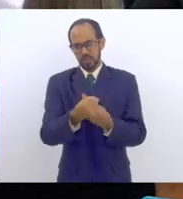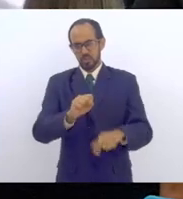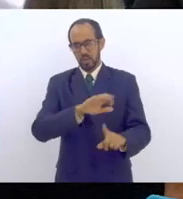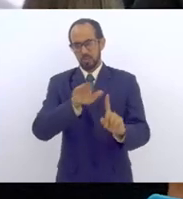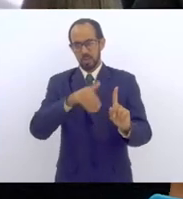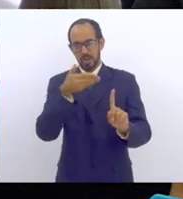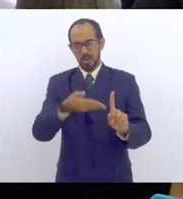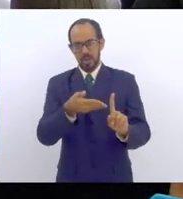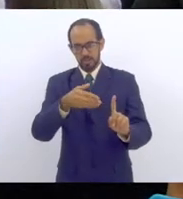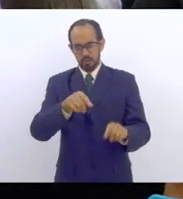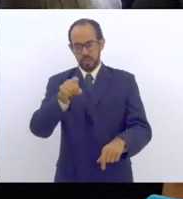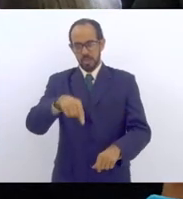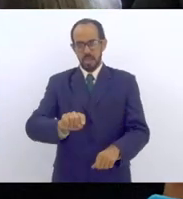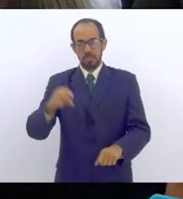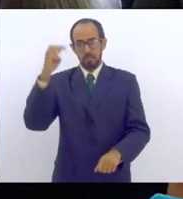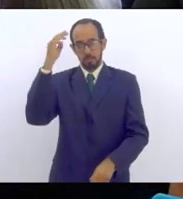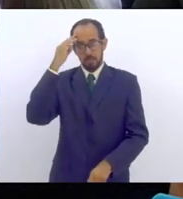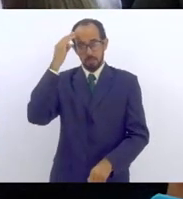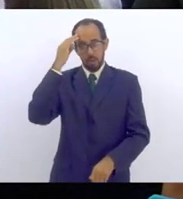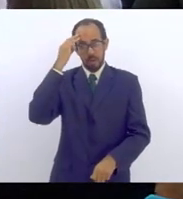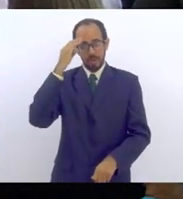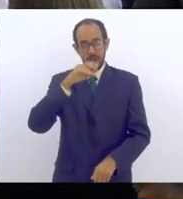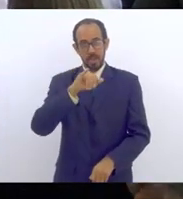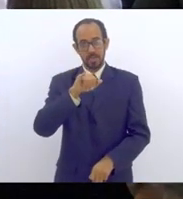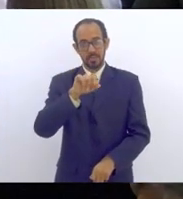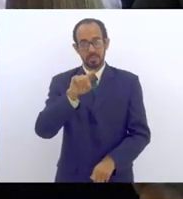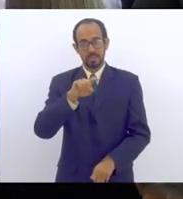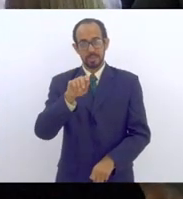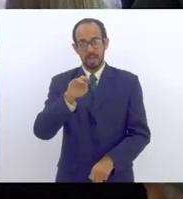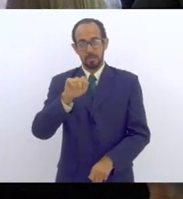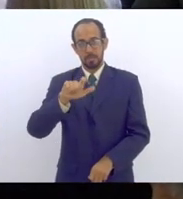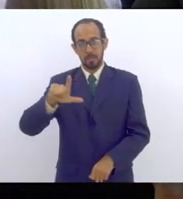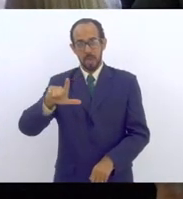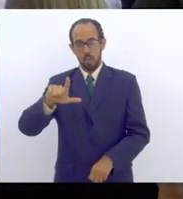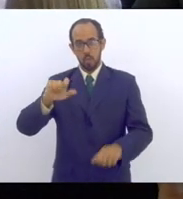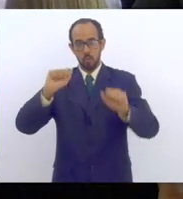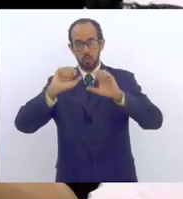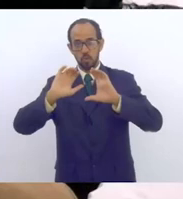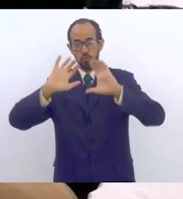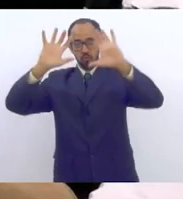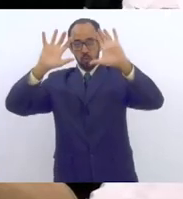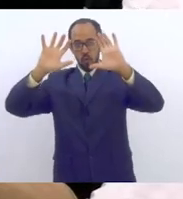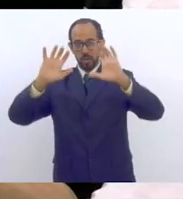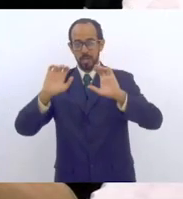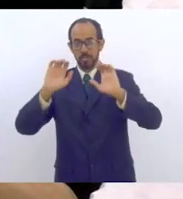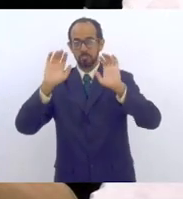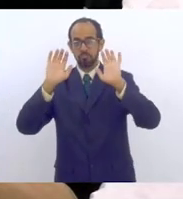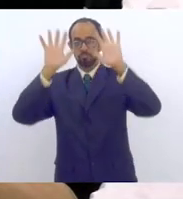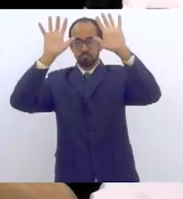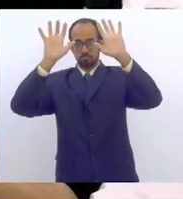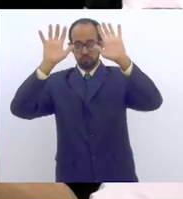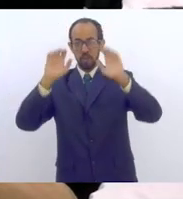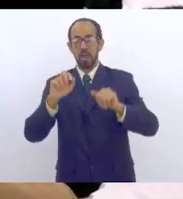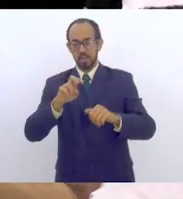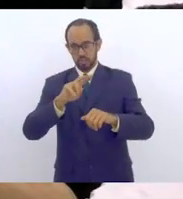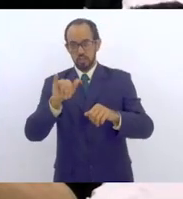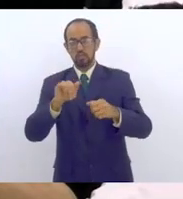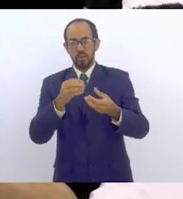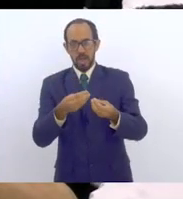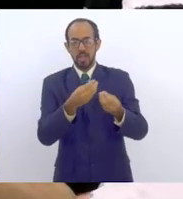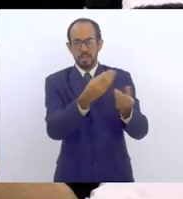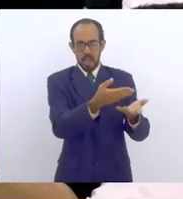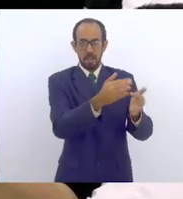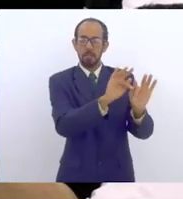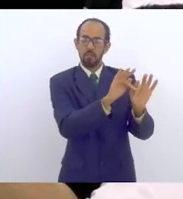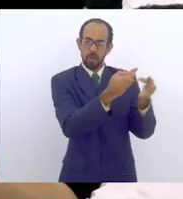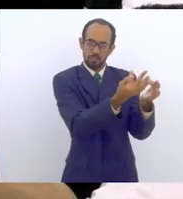vamos fazer em memória a Isabel do vôlei nós vamos estar entregando pessoalmente a família os filhos